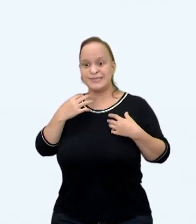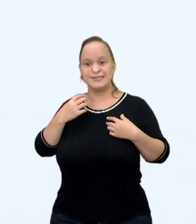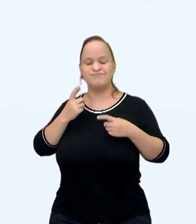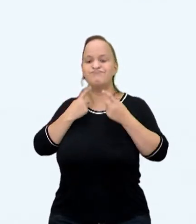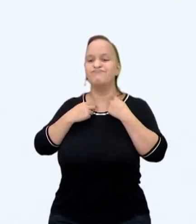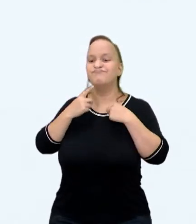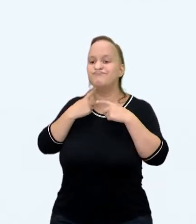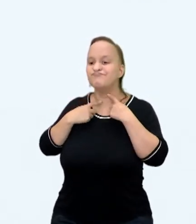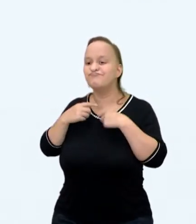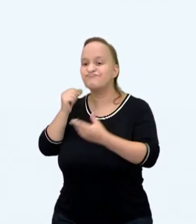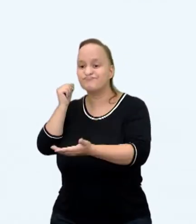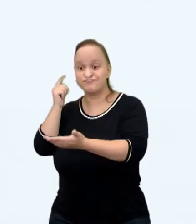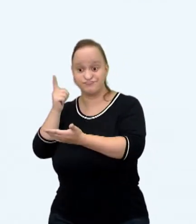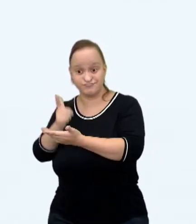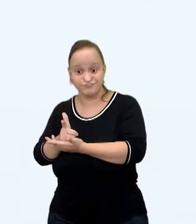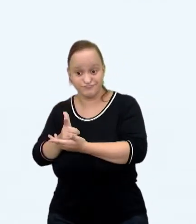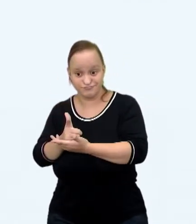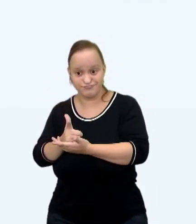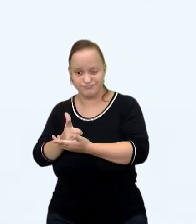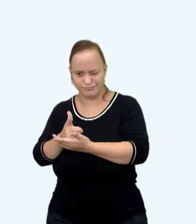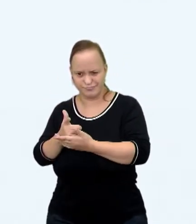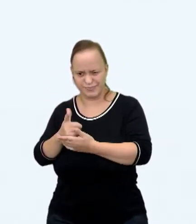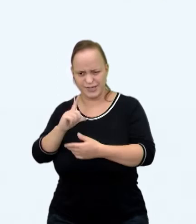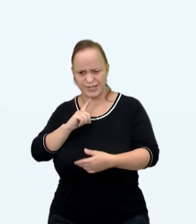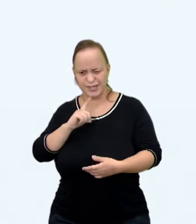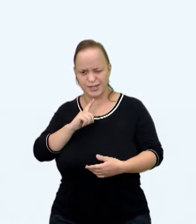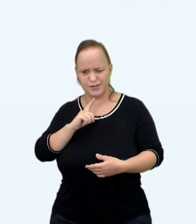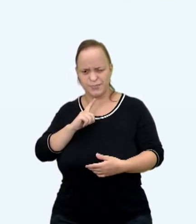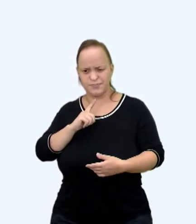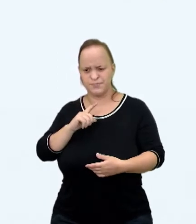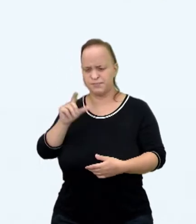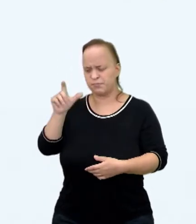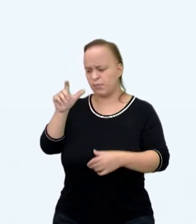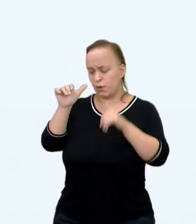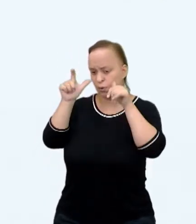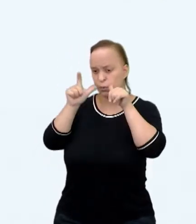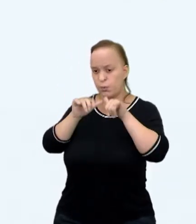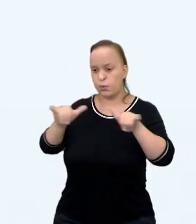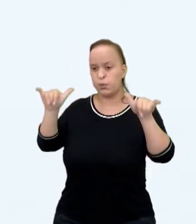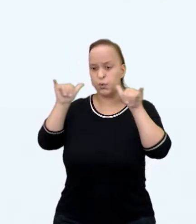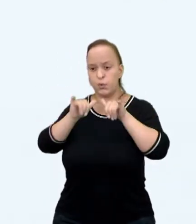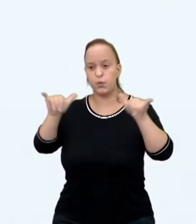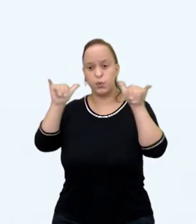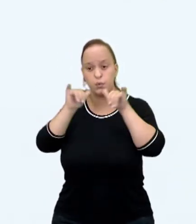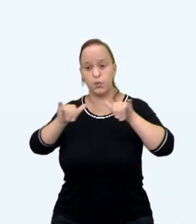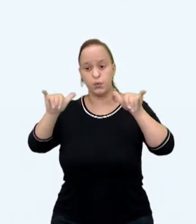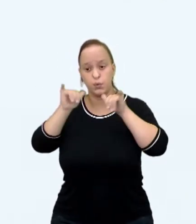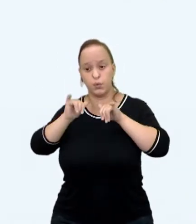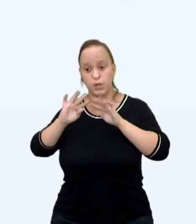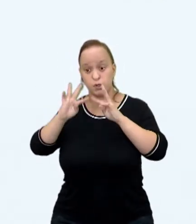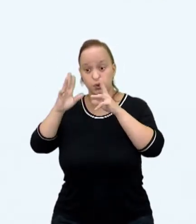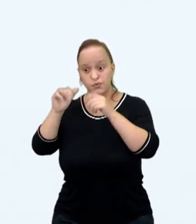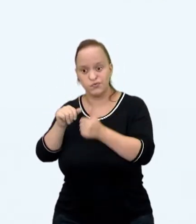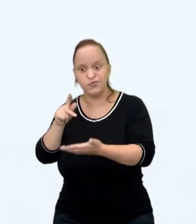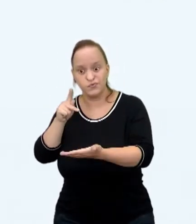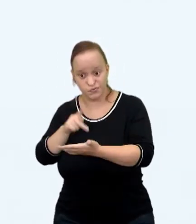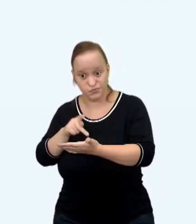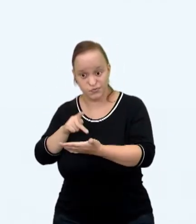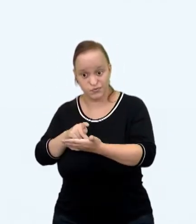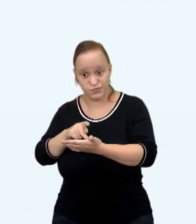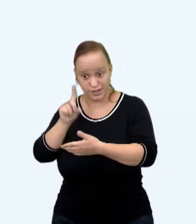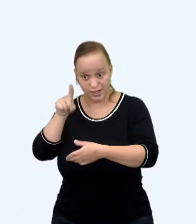acham que tudo que está nos anúncios é verdade? Não podemos nos esquecer que a função dos